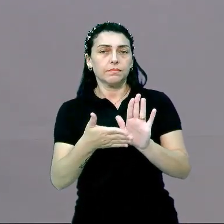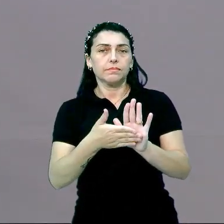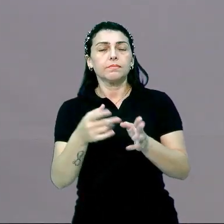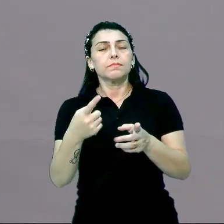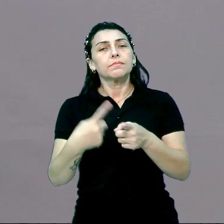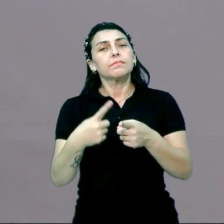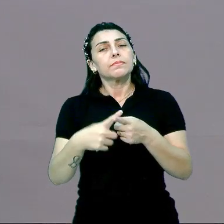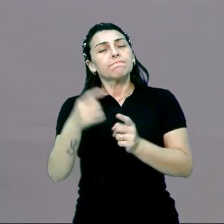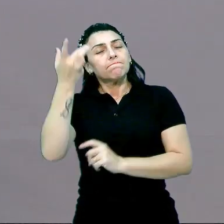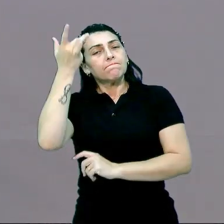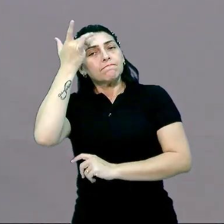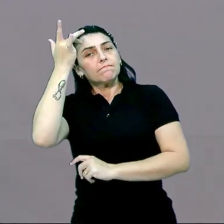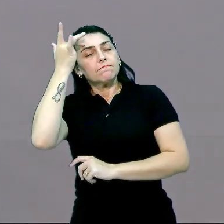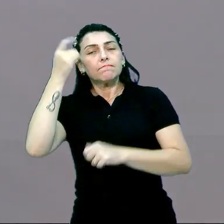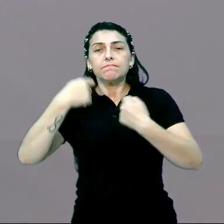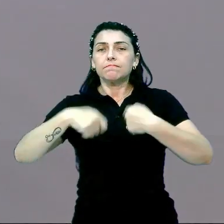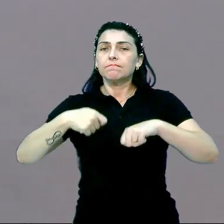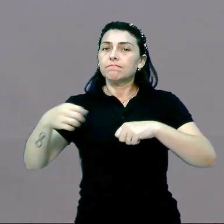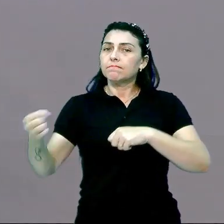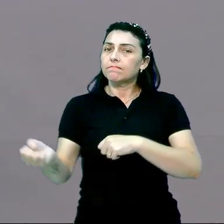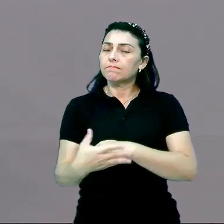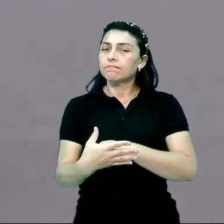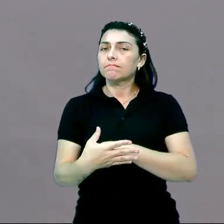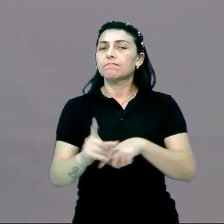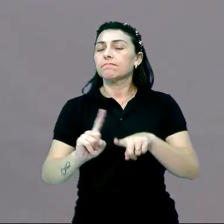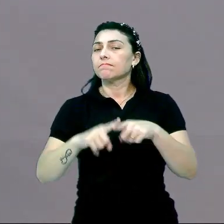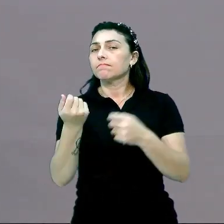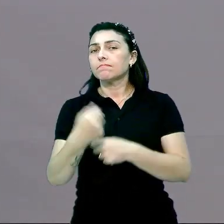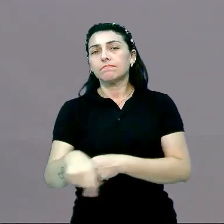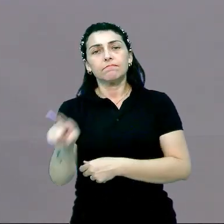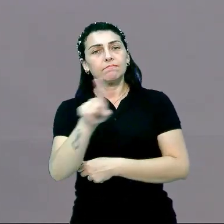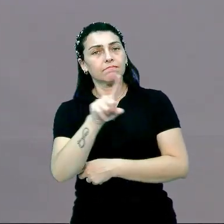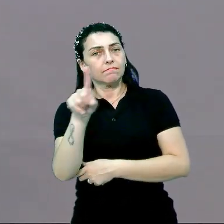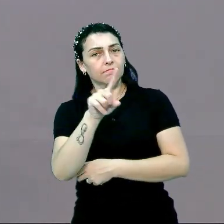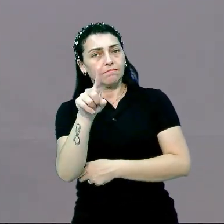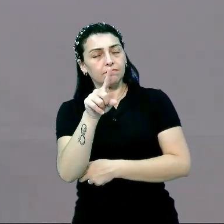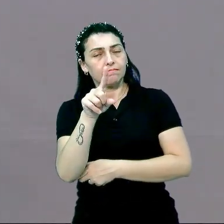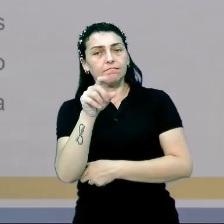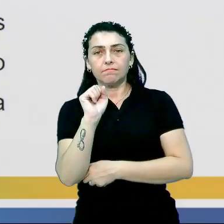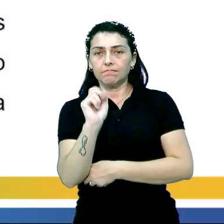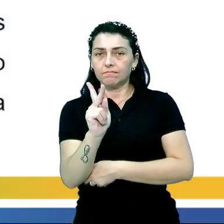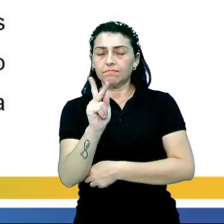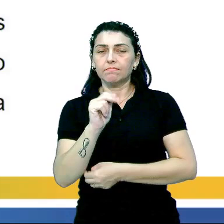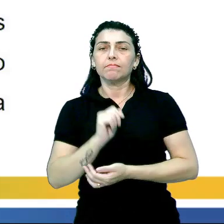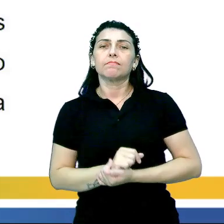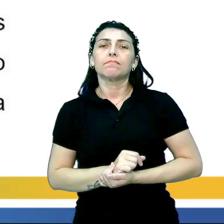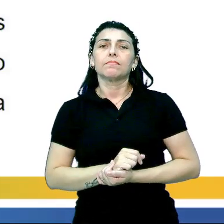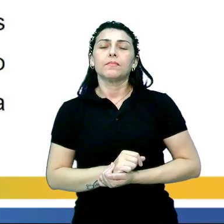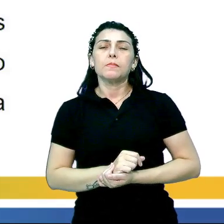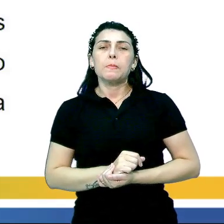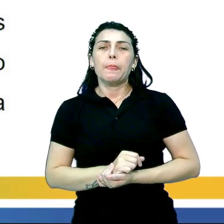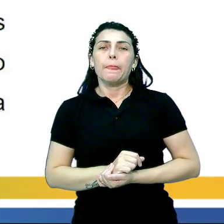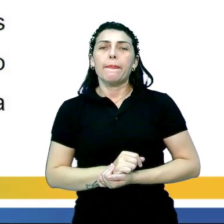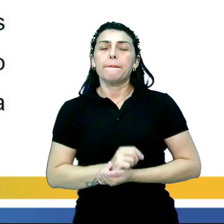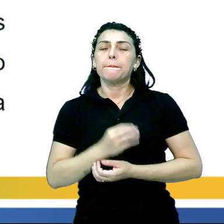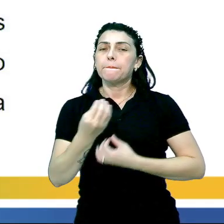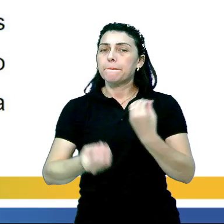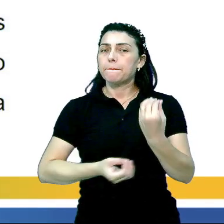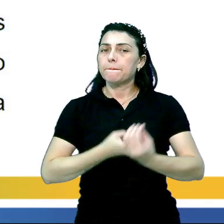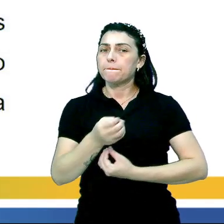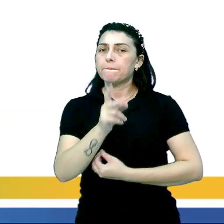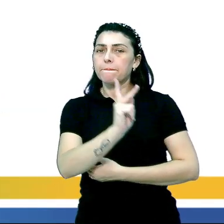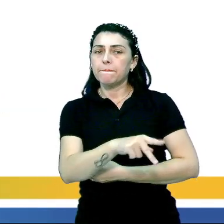intervenção porque a gente acha que precisa ser uma coisa inédita. E não é, gente, não é, tá? Então, vamos lá. Como é que vai ficar